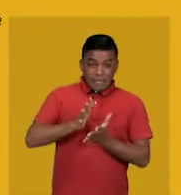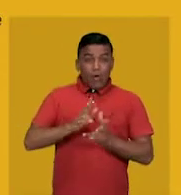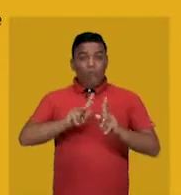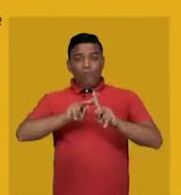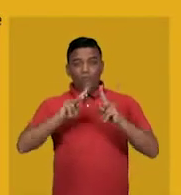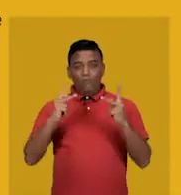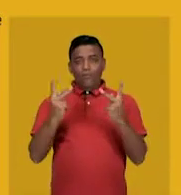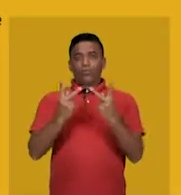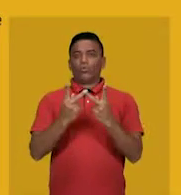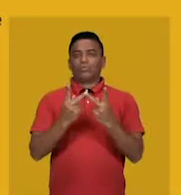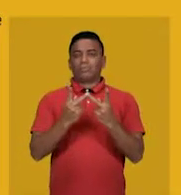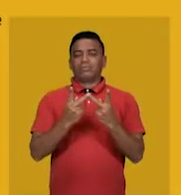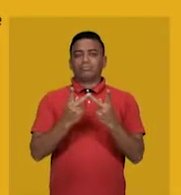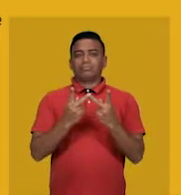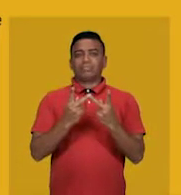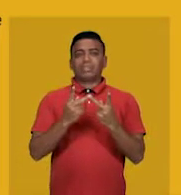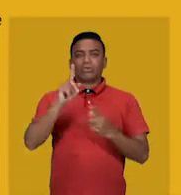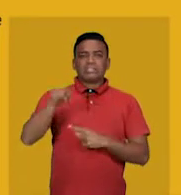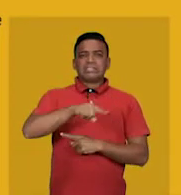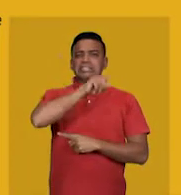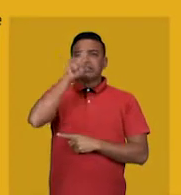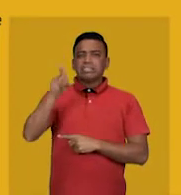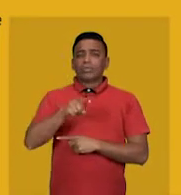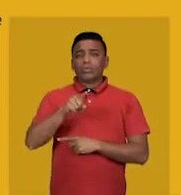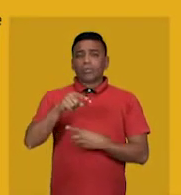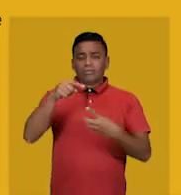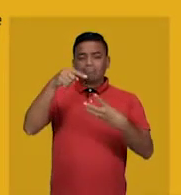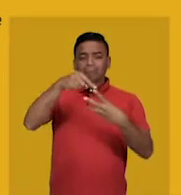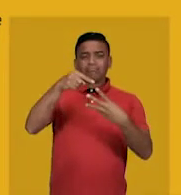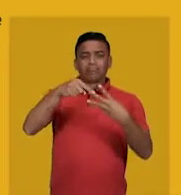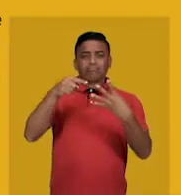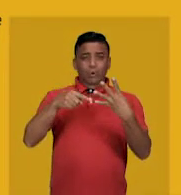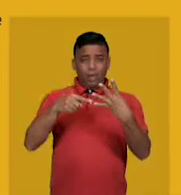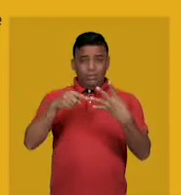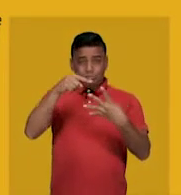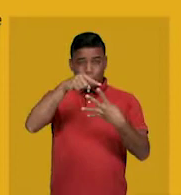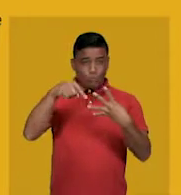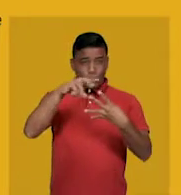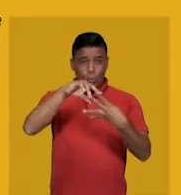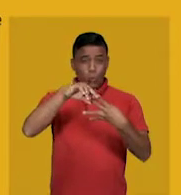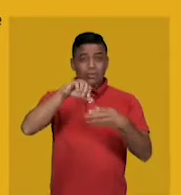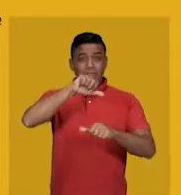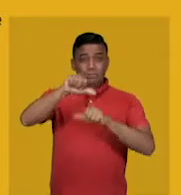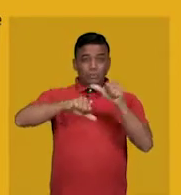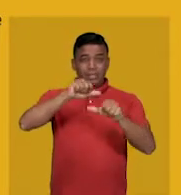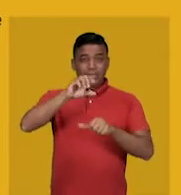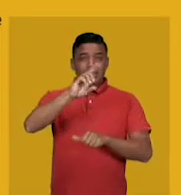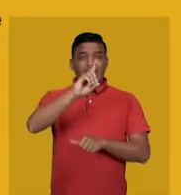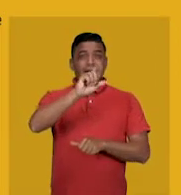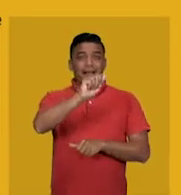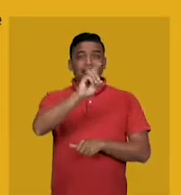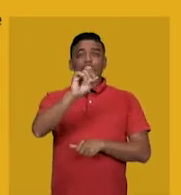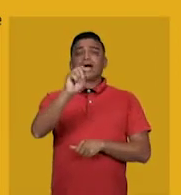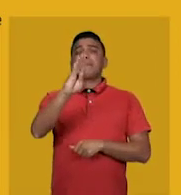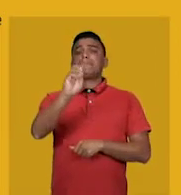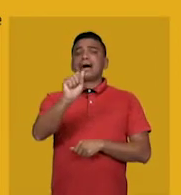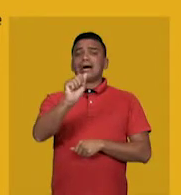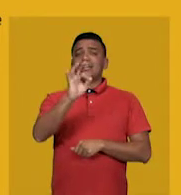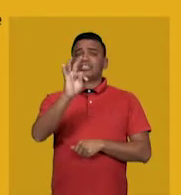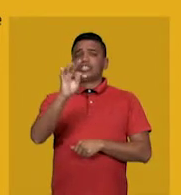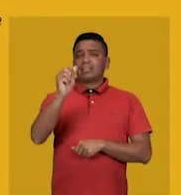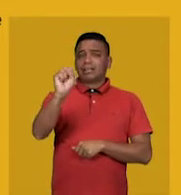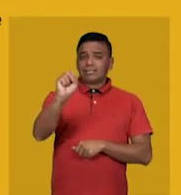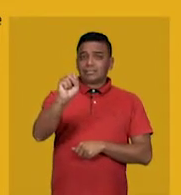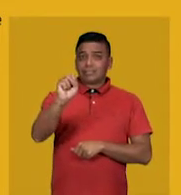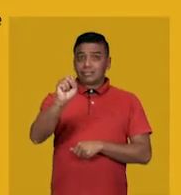ciclo diesel é composto por 4 etapas. 2 etapas são transformações adiabáticas. O motor de diesel é caracterizado